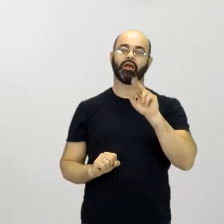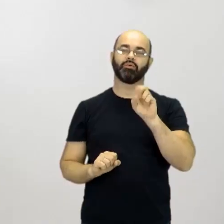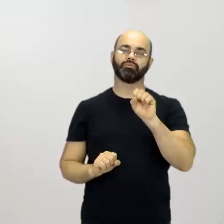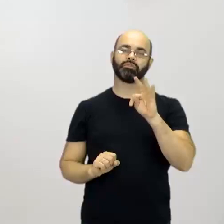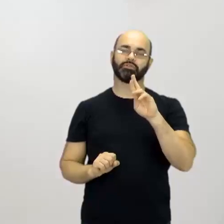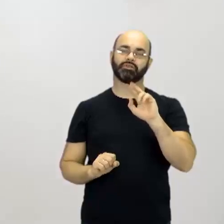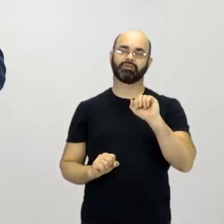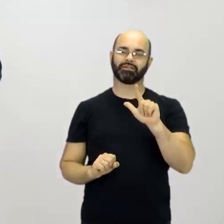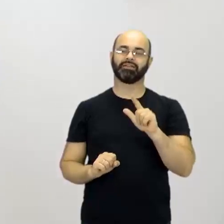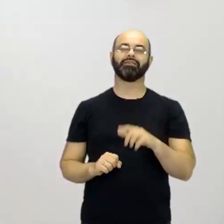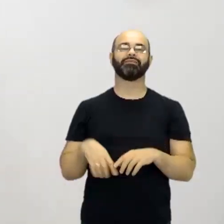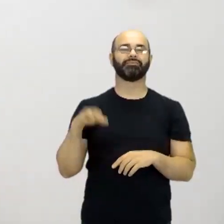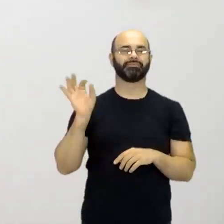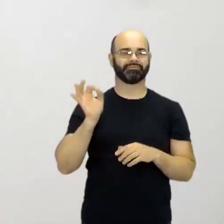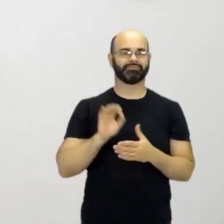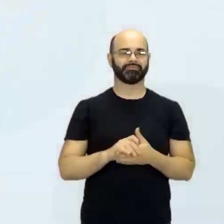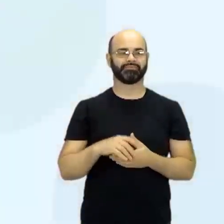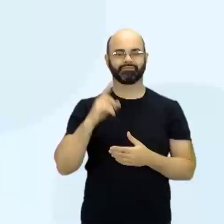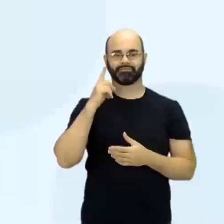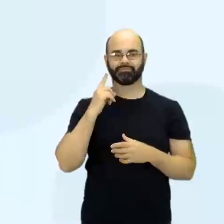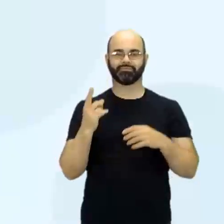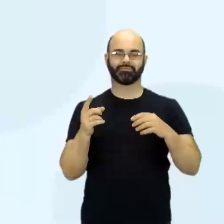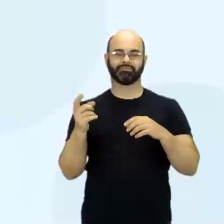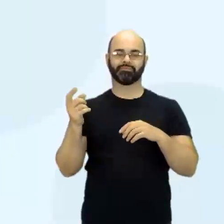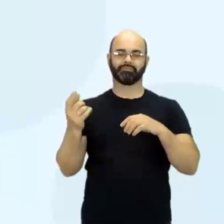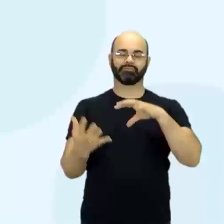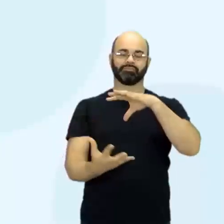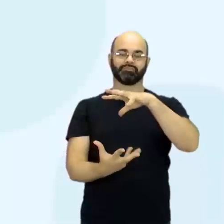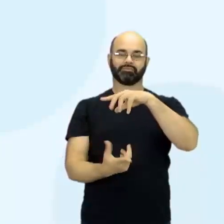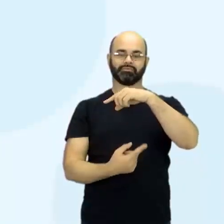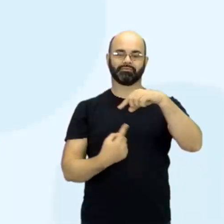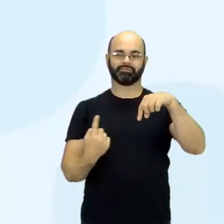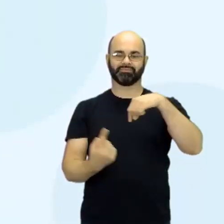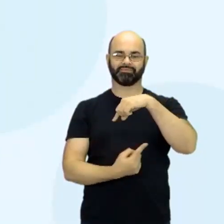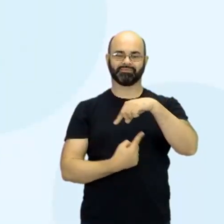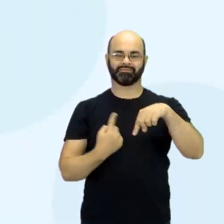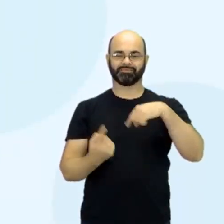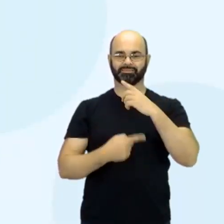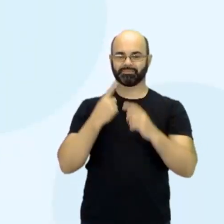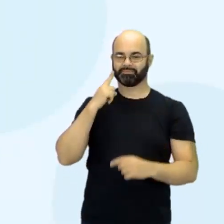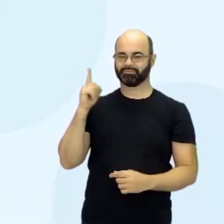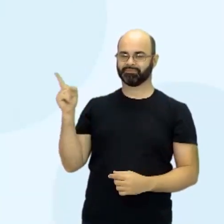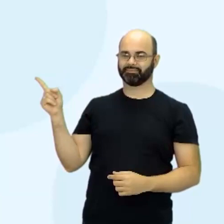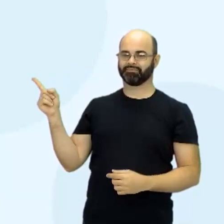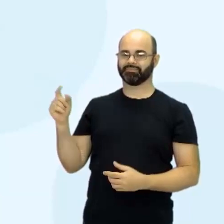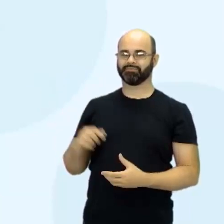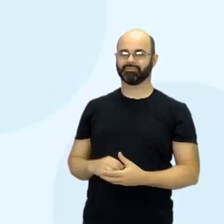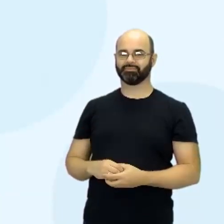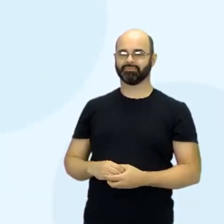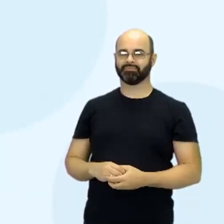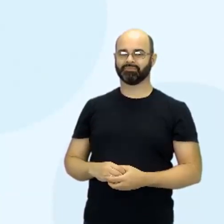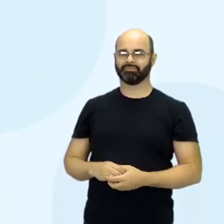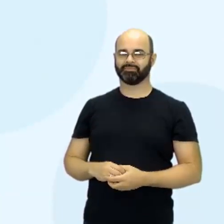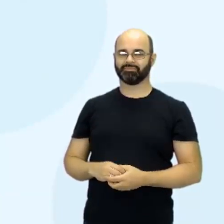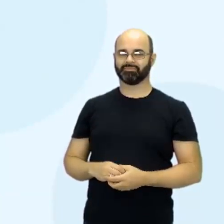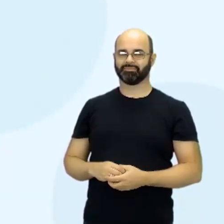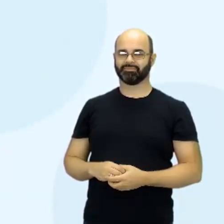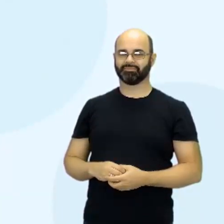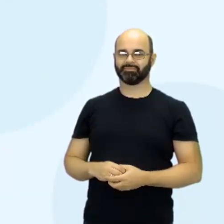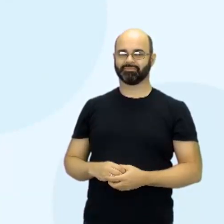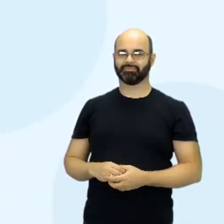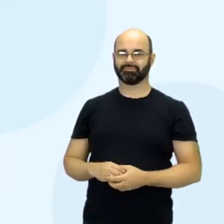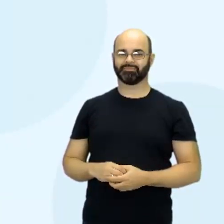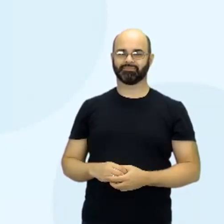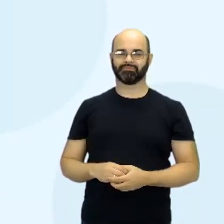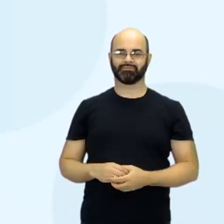professor ainda na contribuição Olha o movimento de rotação da terra considerando a terra girando alternando ali aí sem